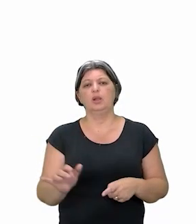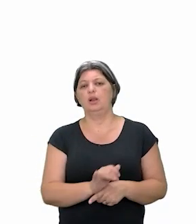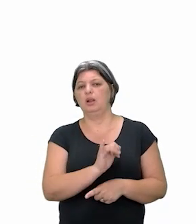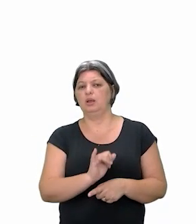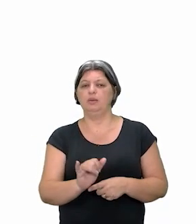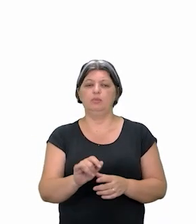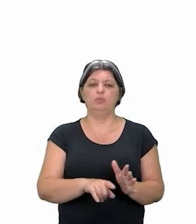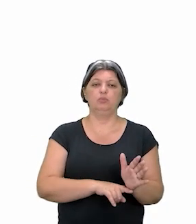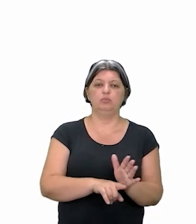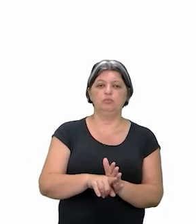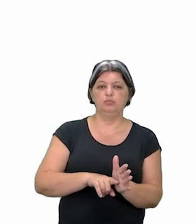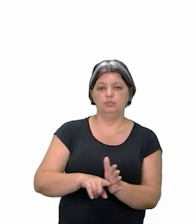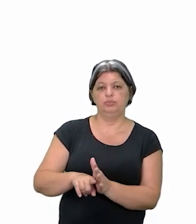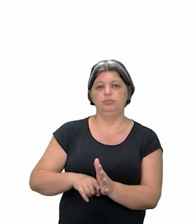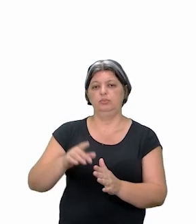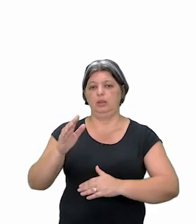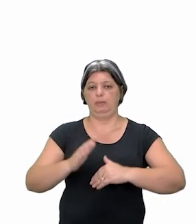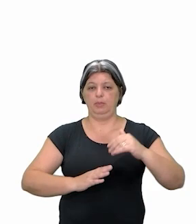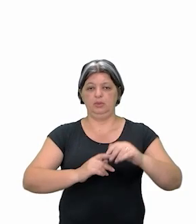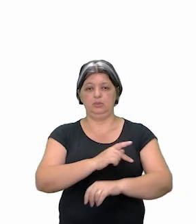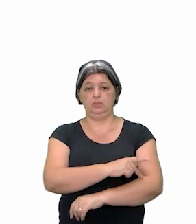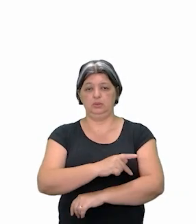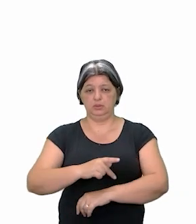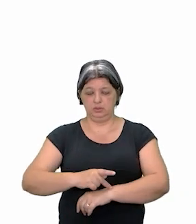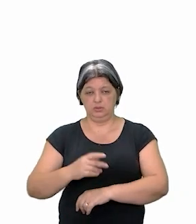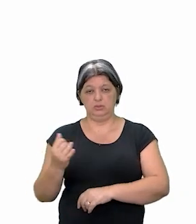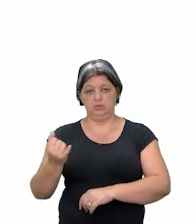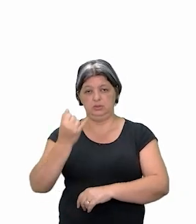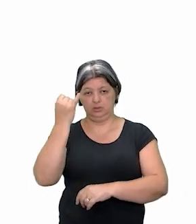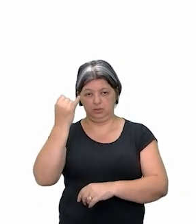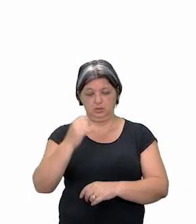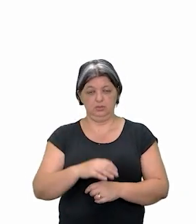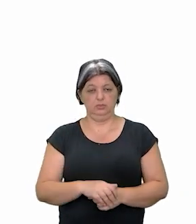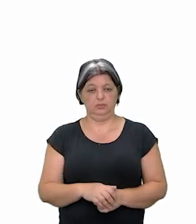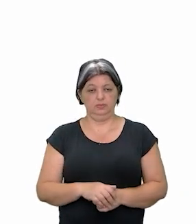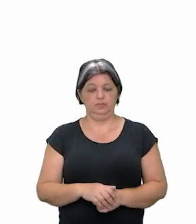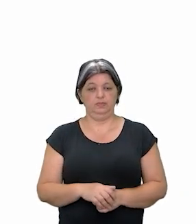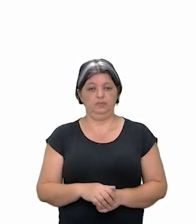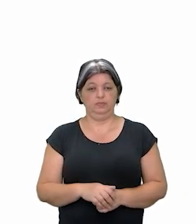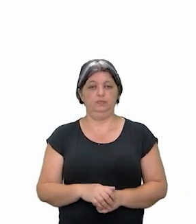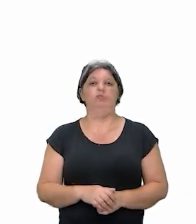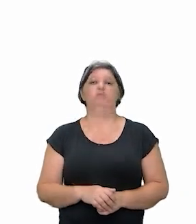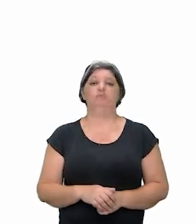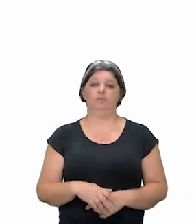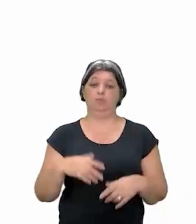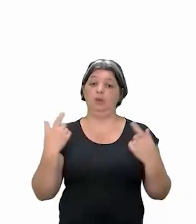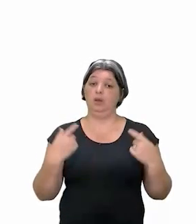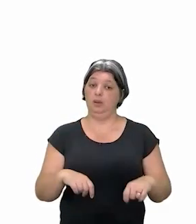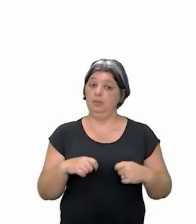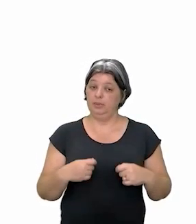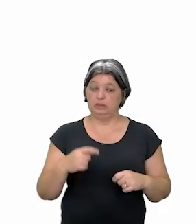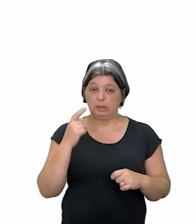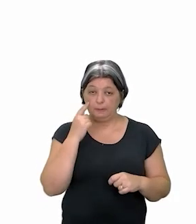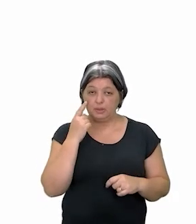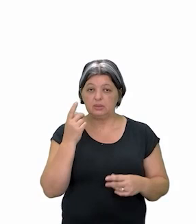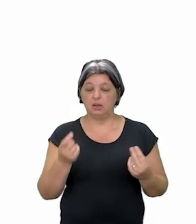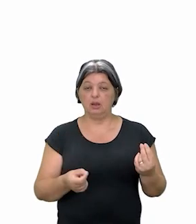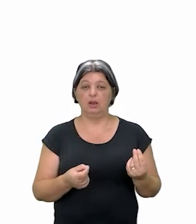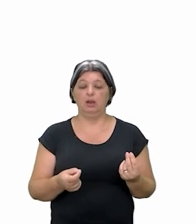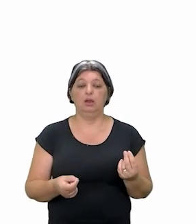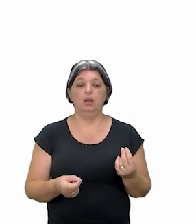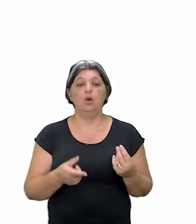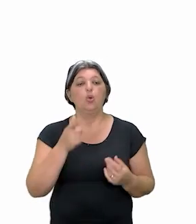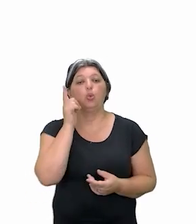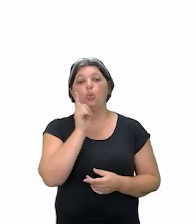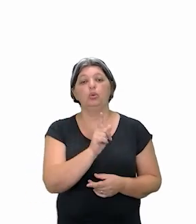e elaborar práticas pedagógicas significativas, entendeu? Então, a gente, a partir de uma avaliação, a gente consegue aí